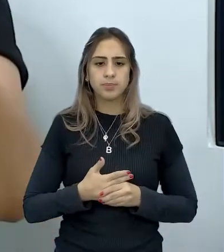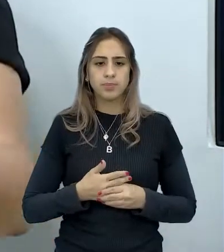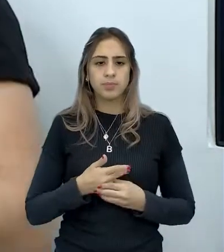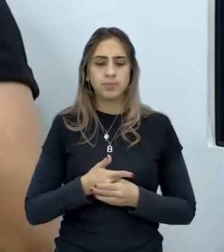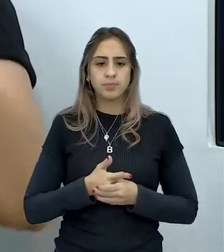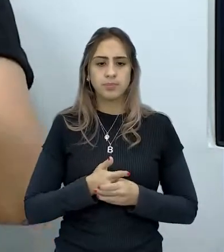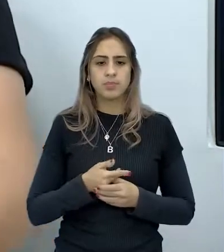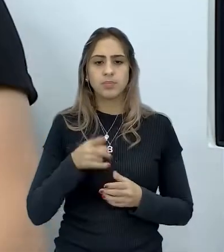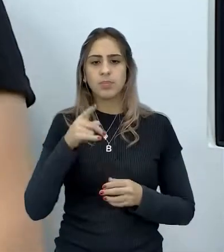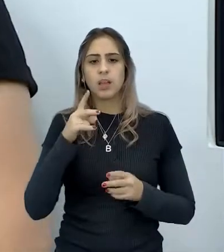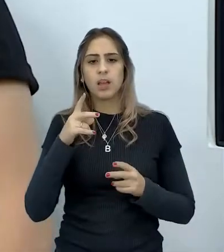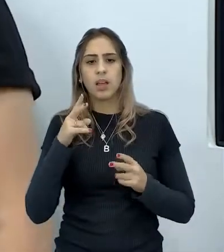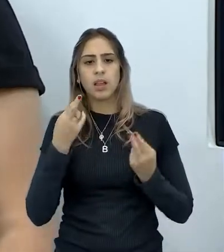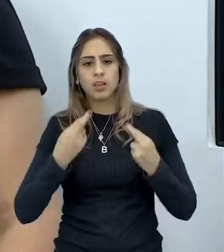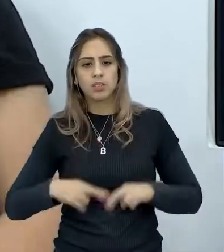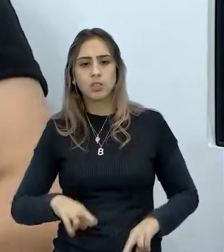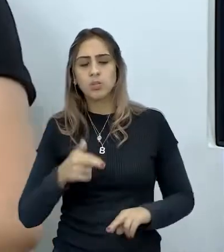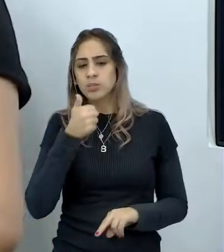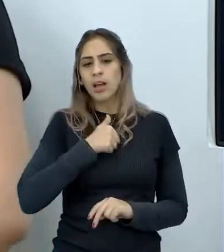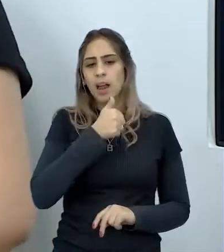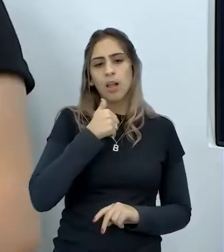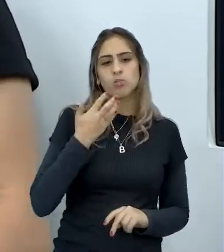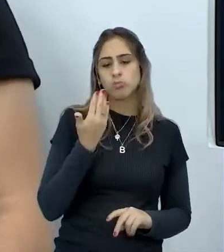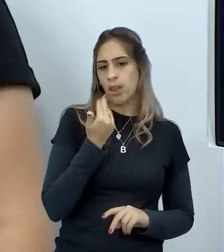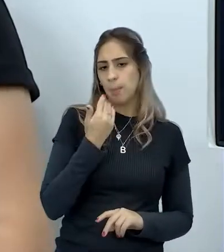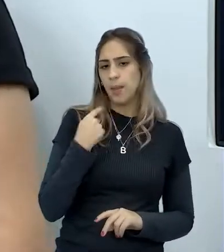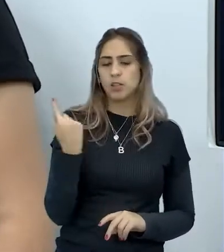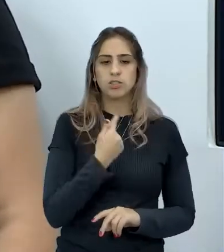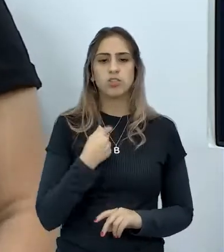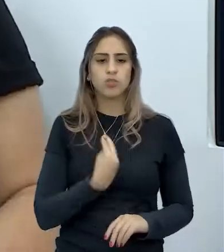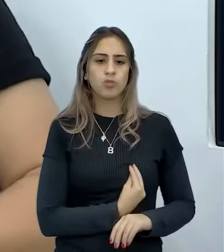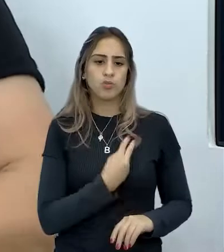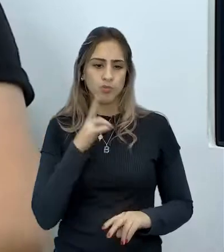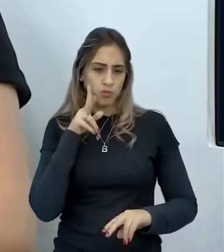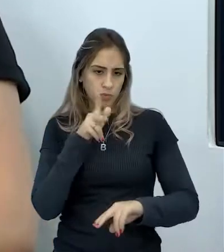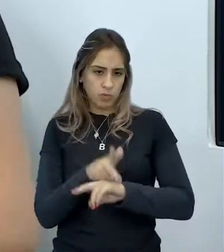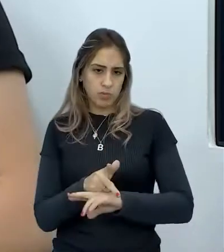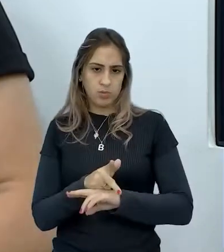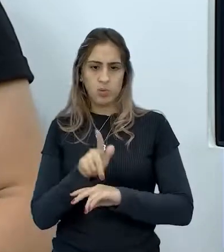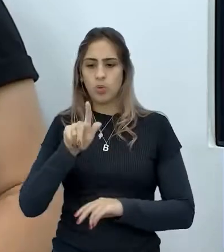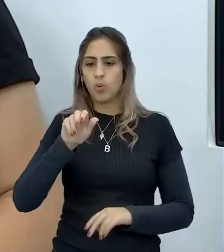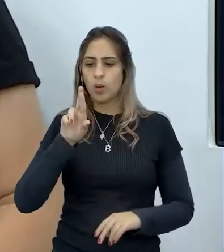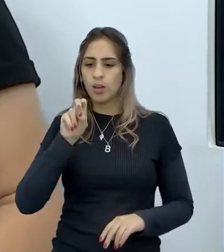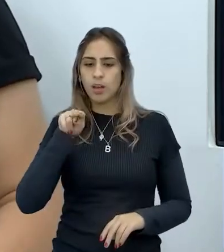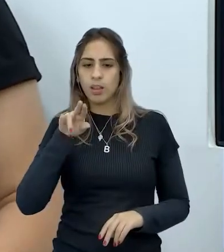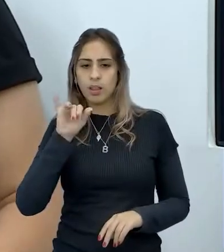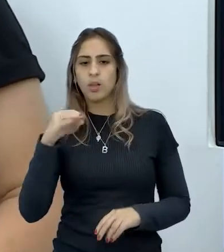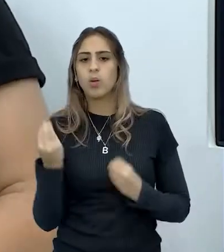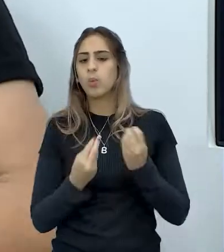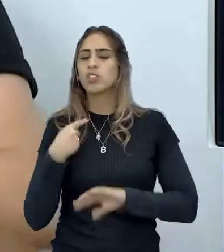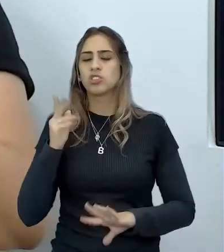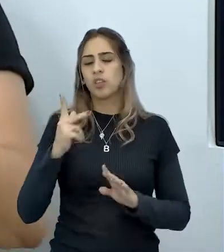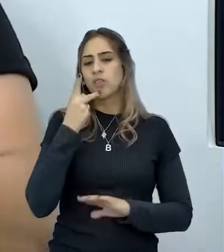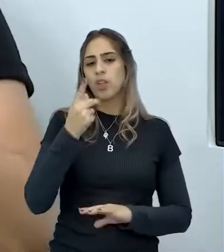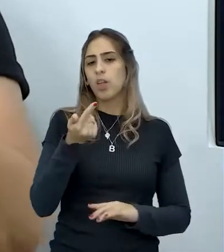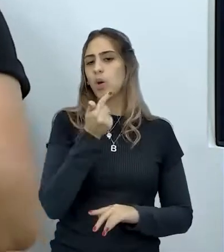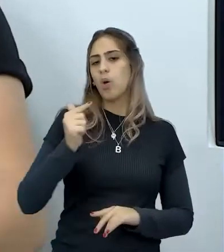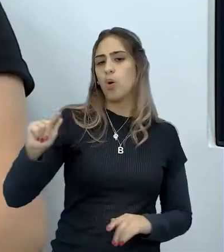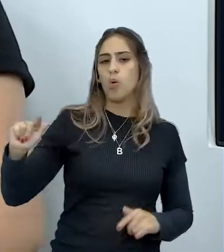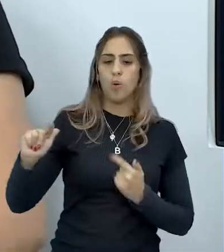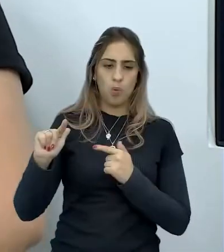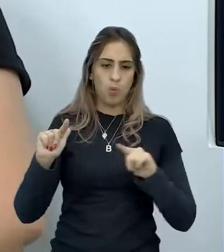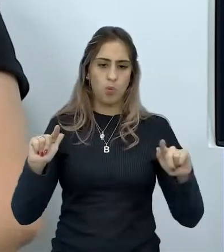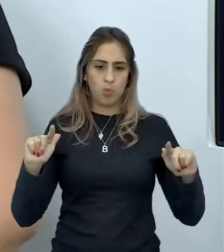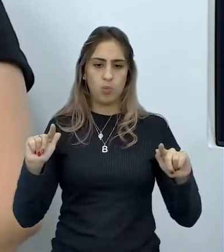aspecto sagrado e simbólico dos alimentos. A gente viu um vídeo maravilhoso da Gerá Guarani, né, assim como a gente falou de